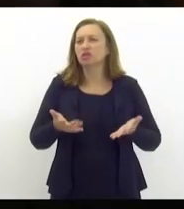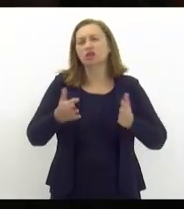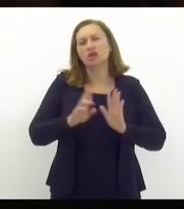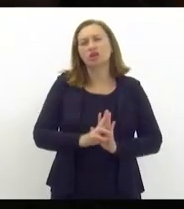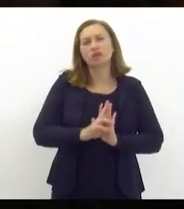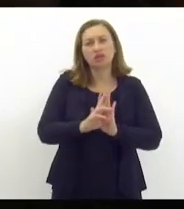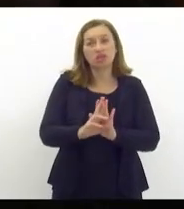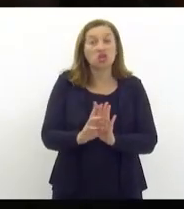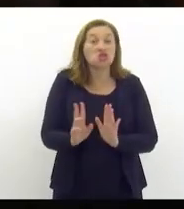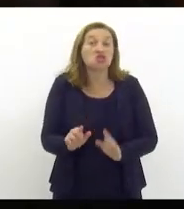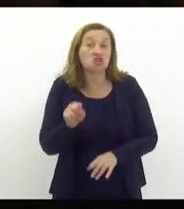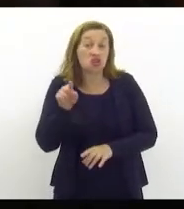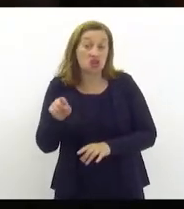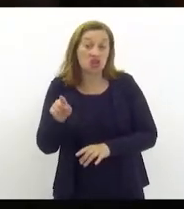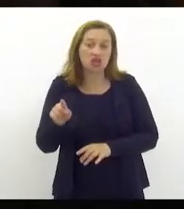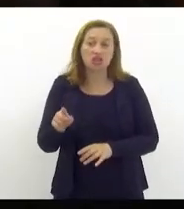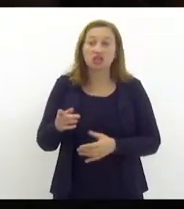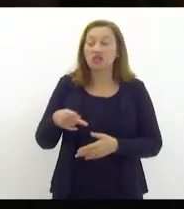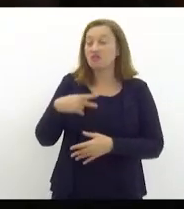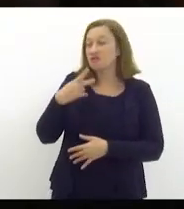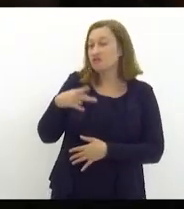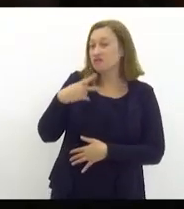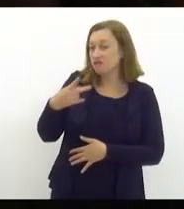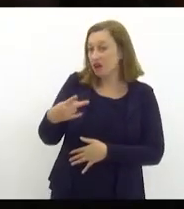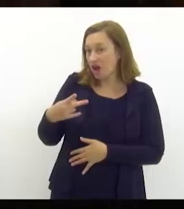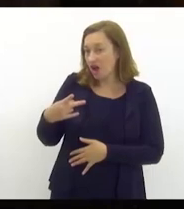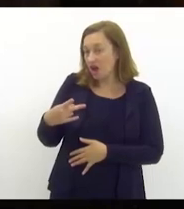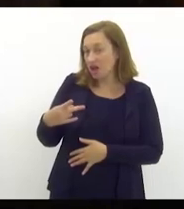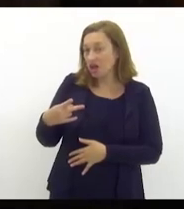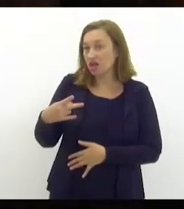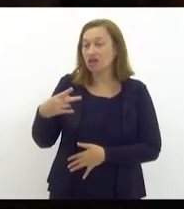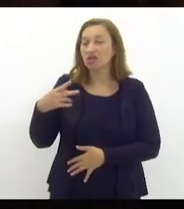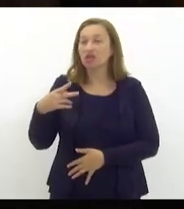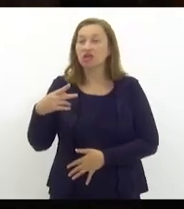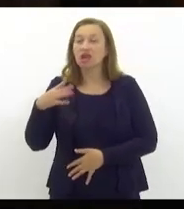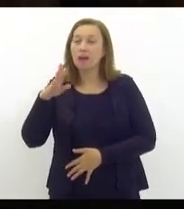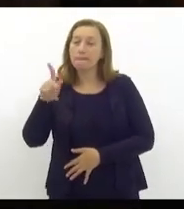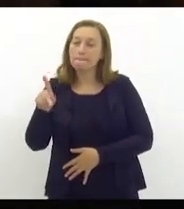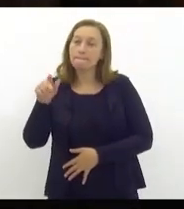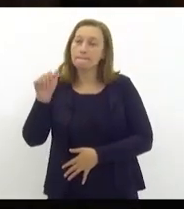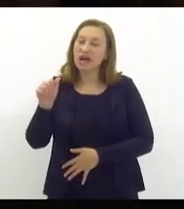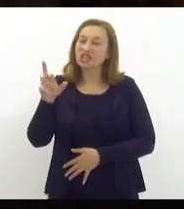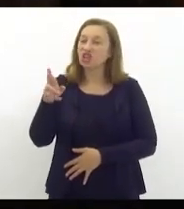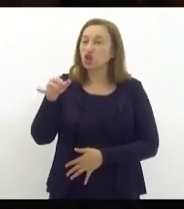esses supostos patriotas que, em nome do bolsonarismo,